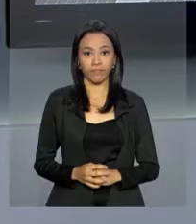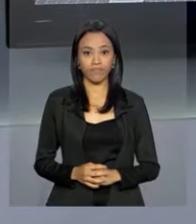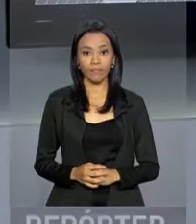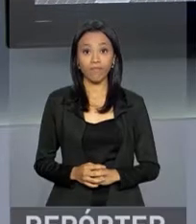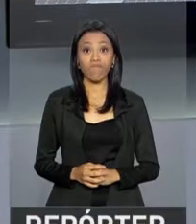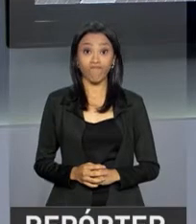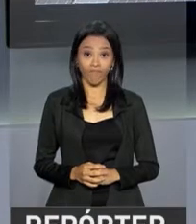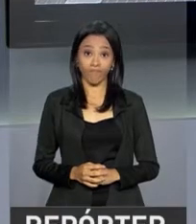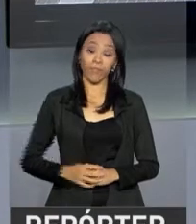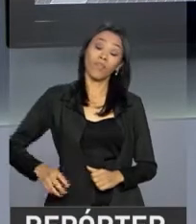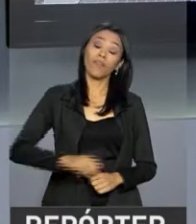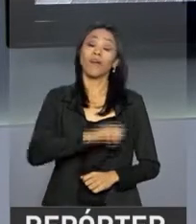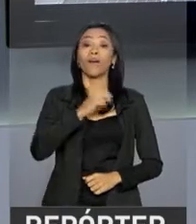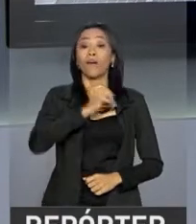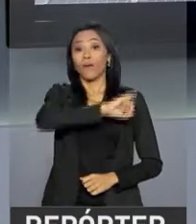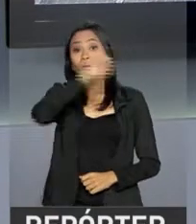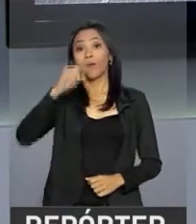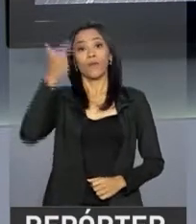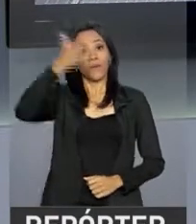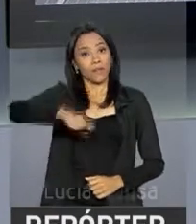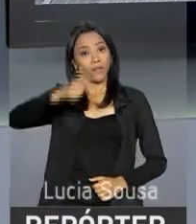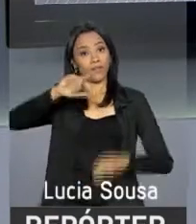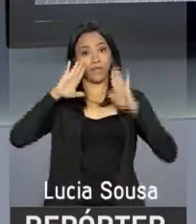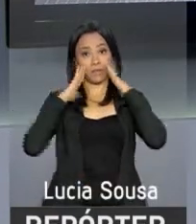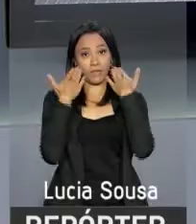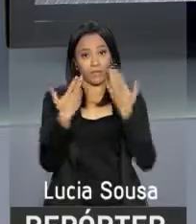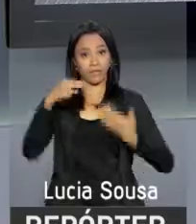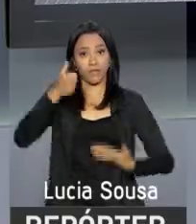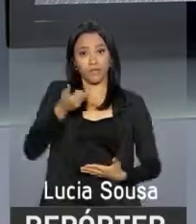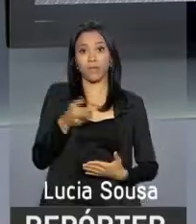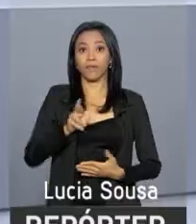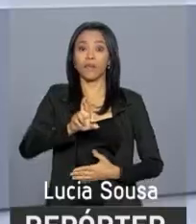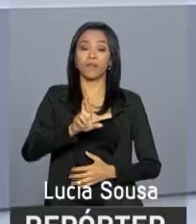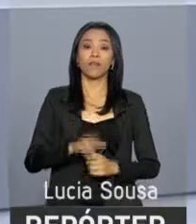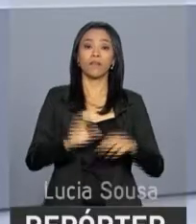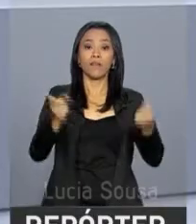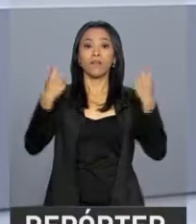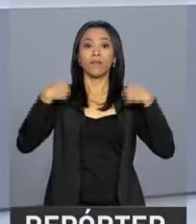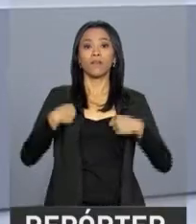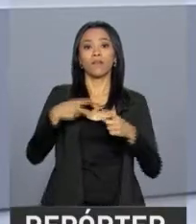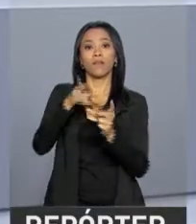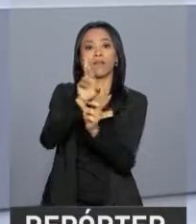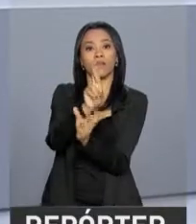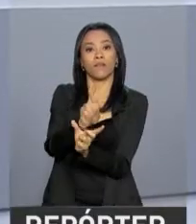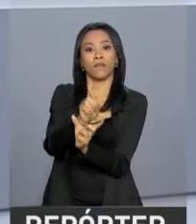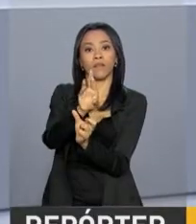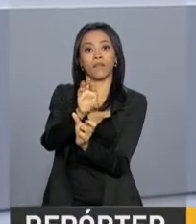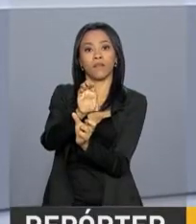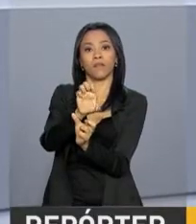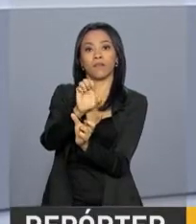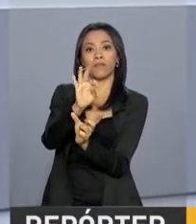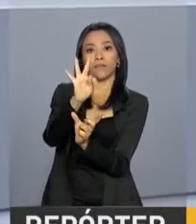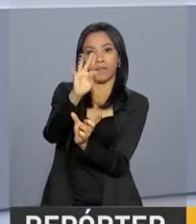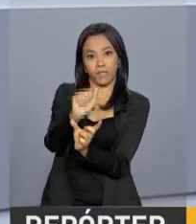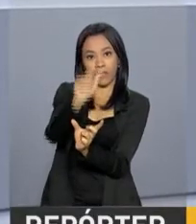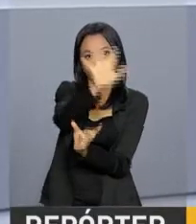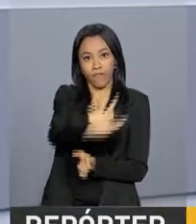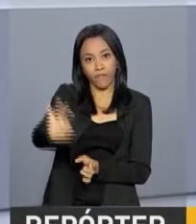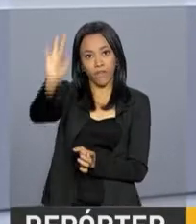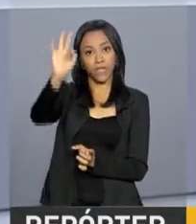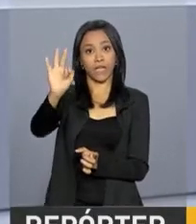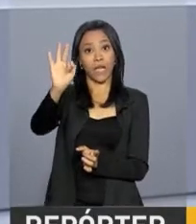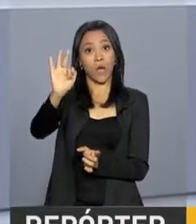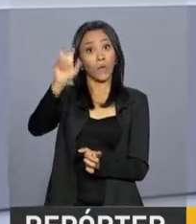o la no ar mais uma edição do repórter nbr a receita federal libera na próxima quinta feira a partir